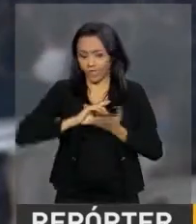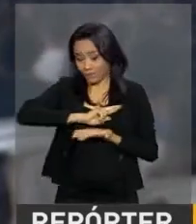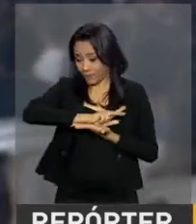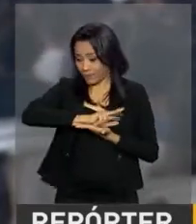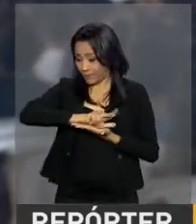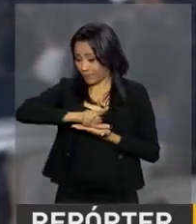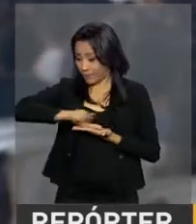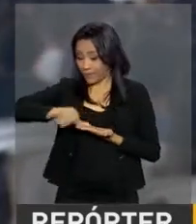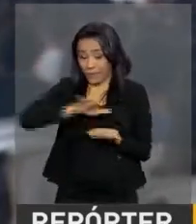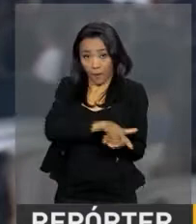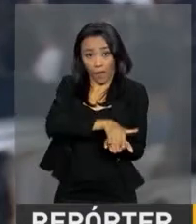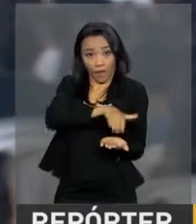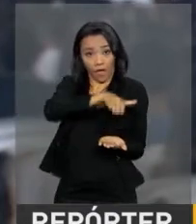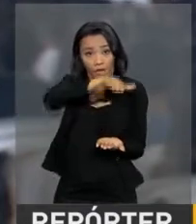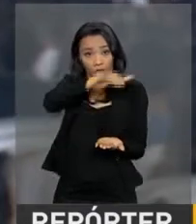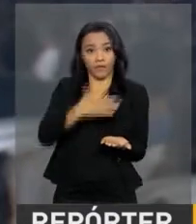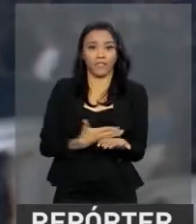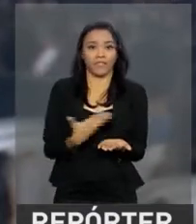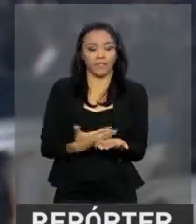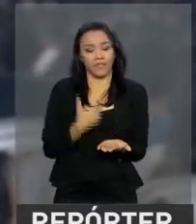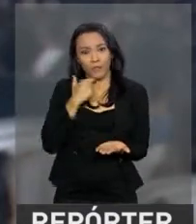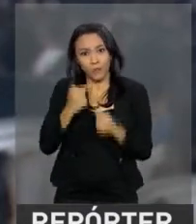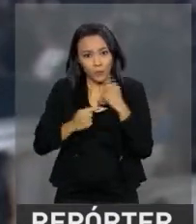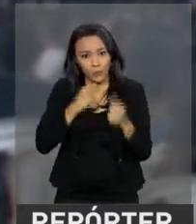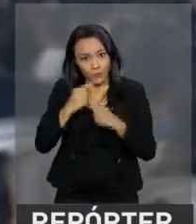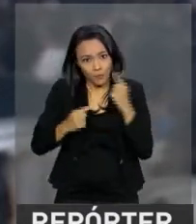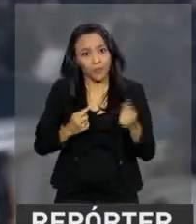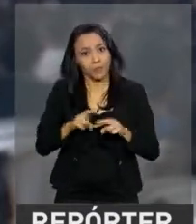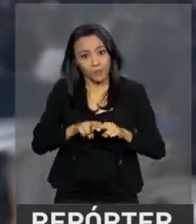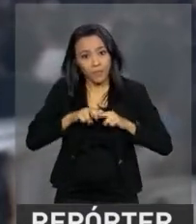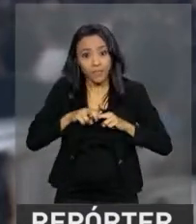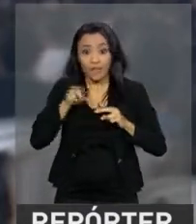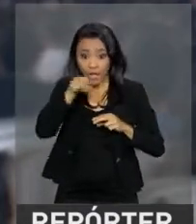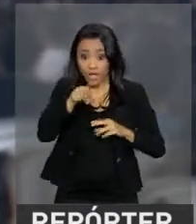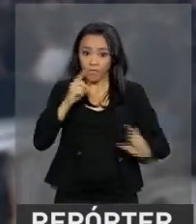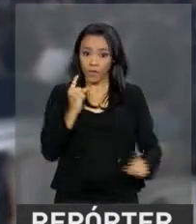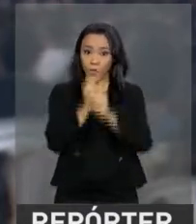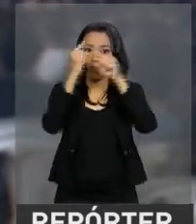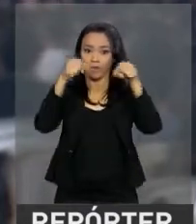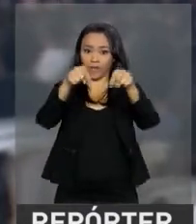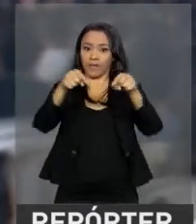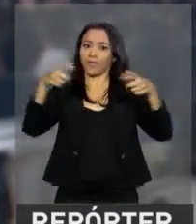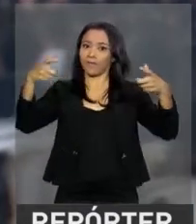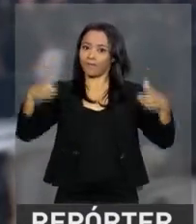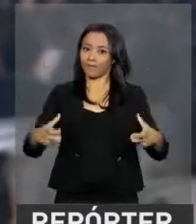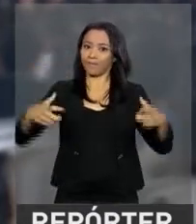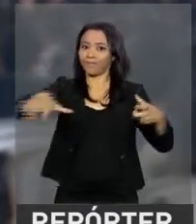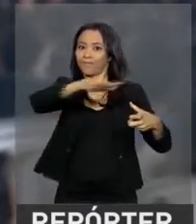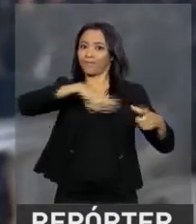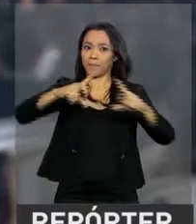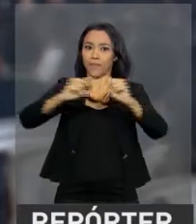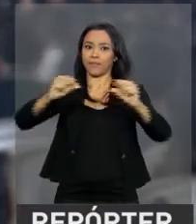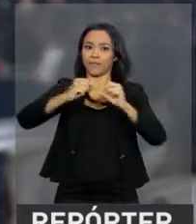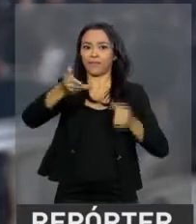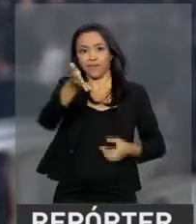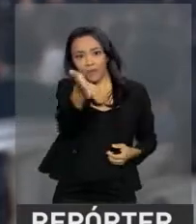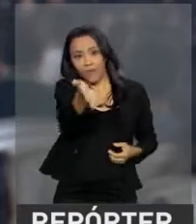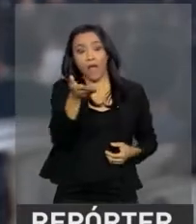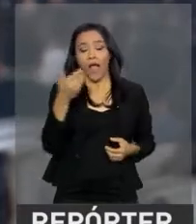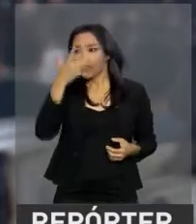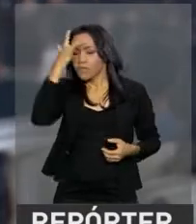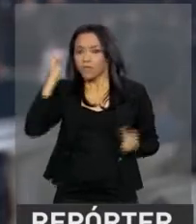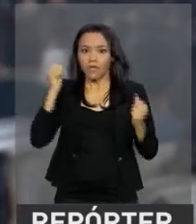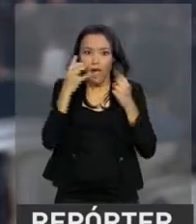muitos livros e também muitas dúvidas. É por isso que encontros como este, o nono aqui na capital federal, neste ano,